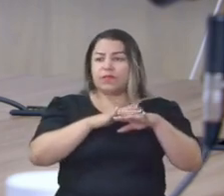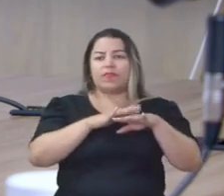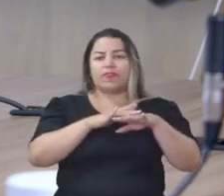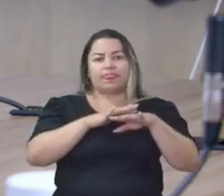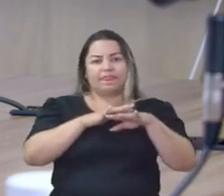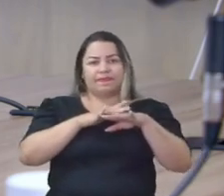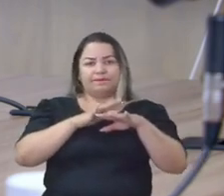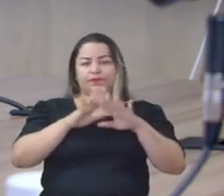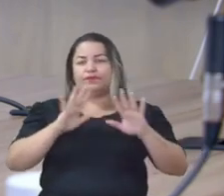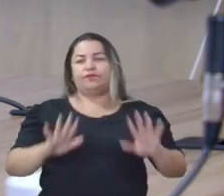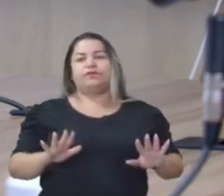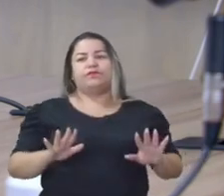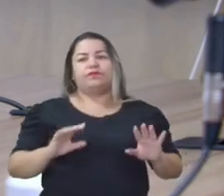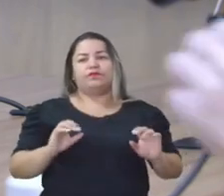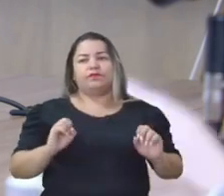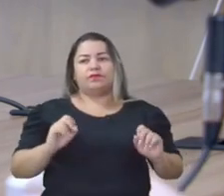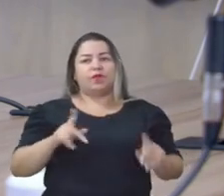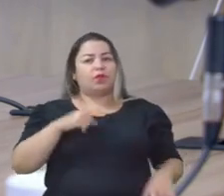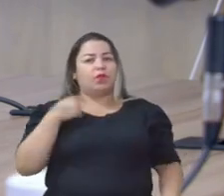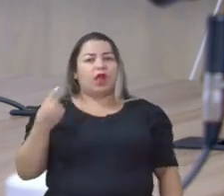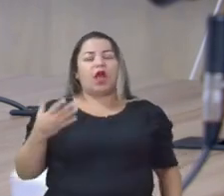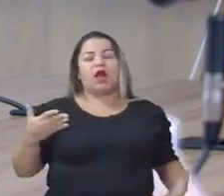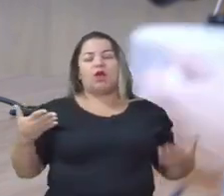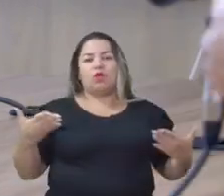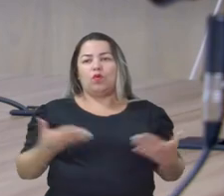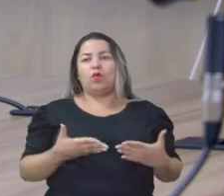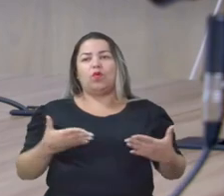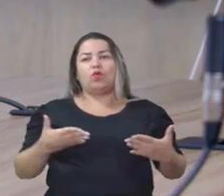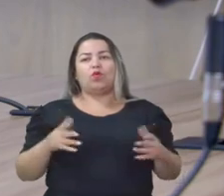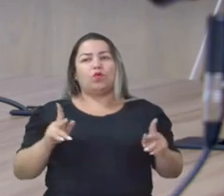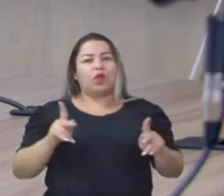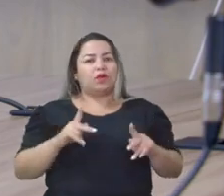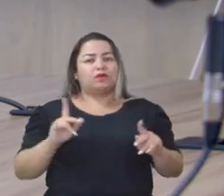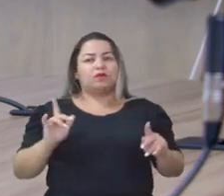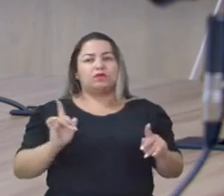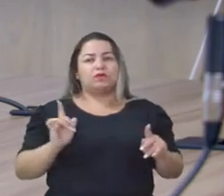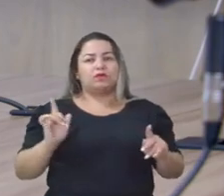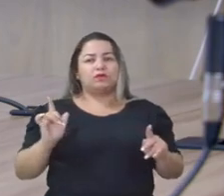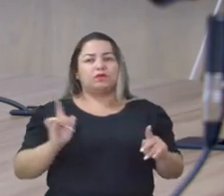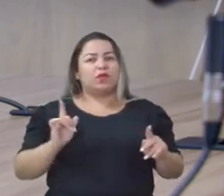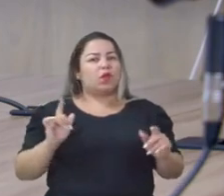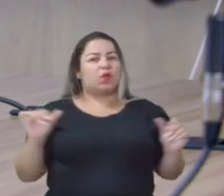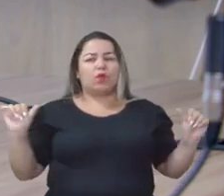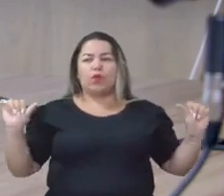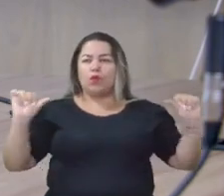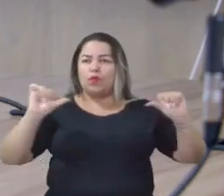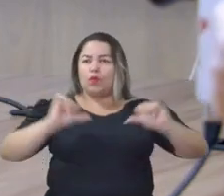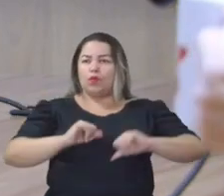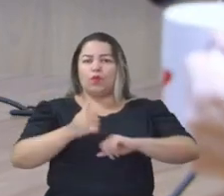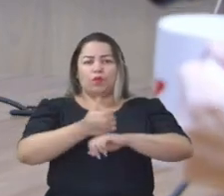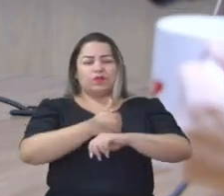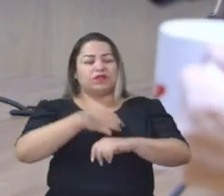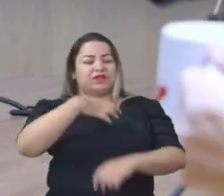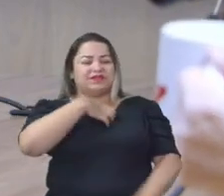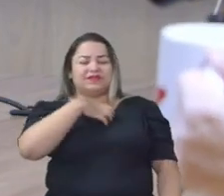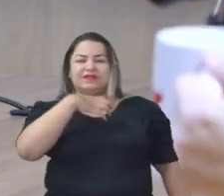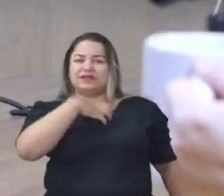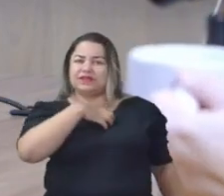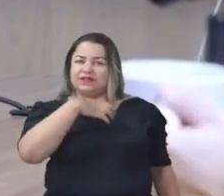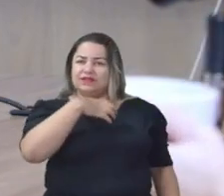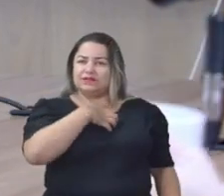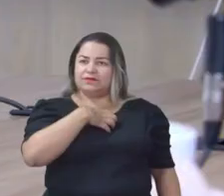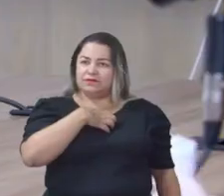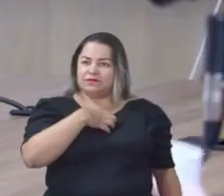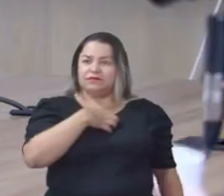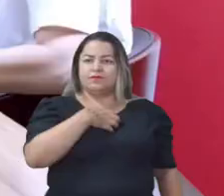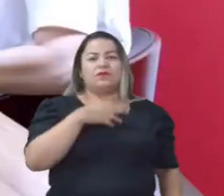a doença, de repente você morria. Agora, com o ar em péssima qualidade, você está sentindo. Tá todo mundo a todo vendo,